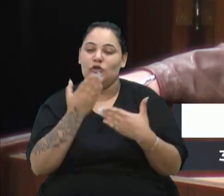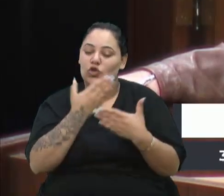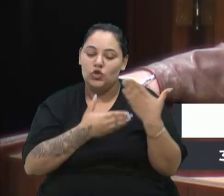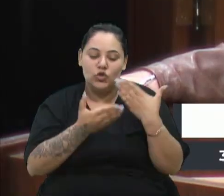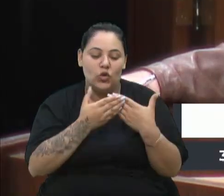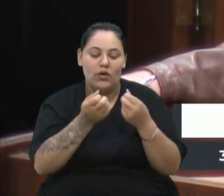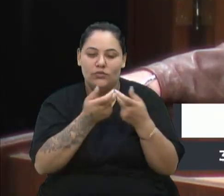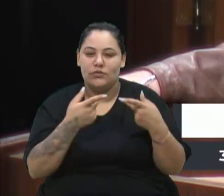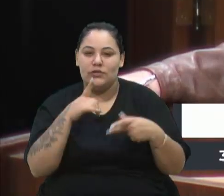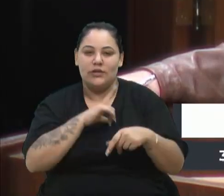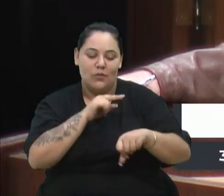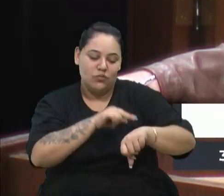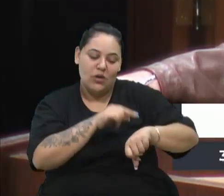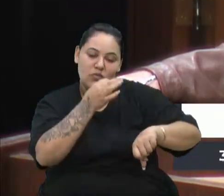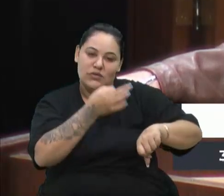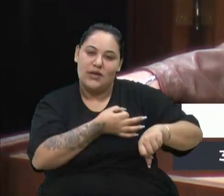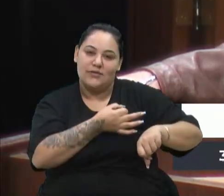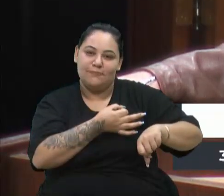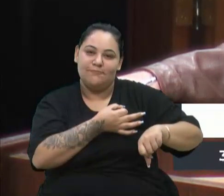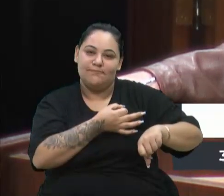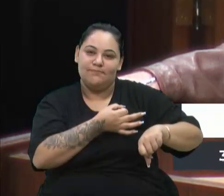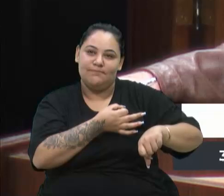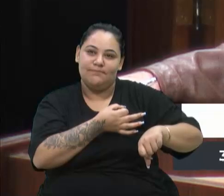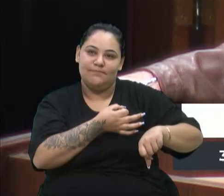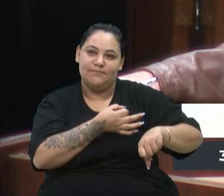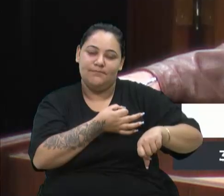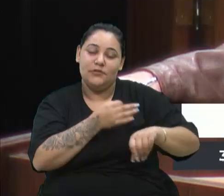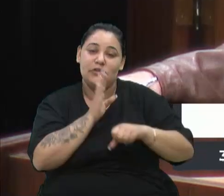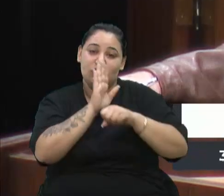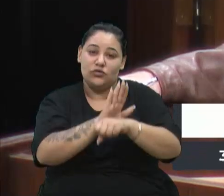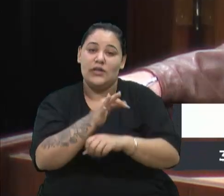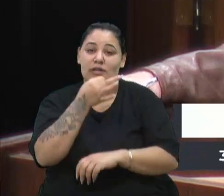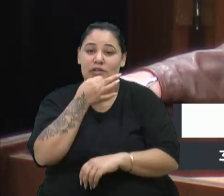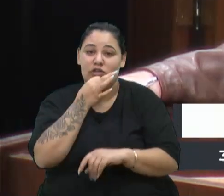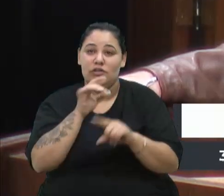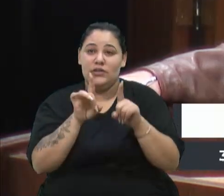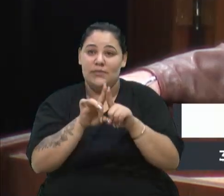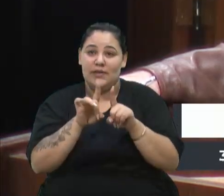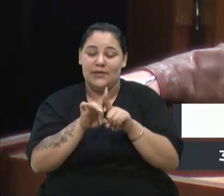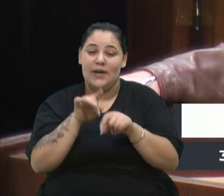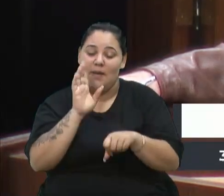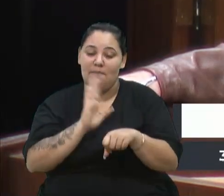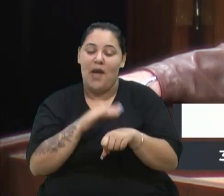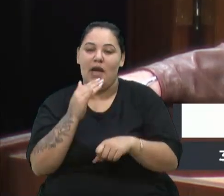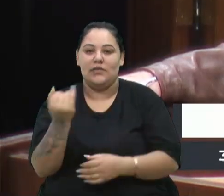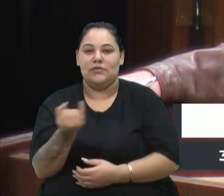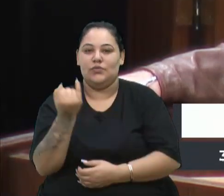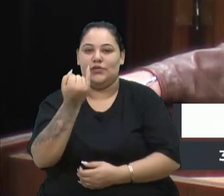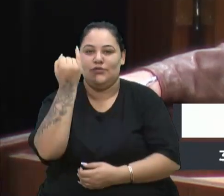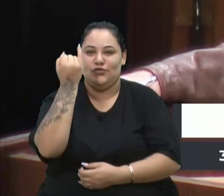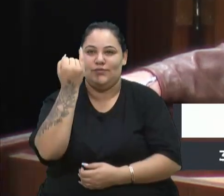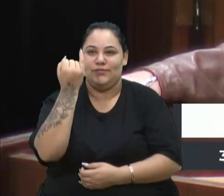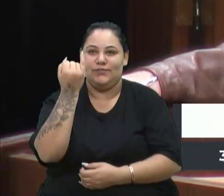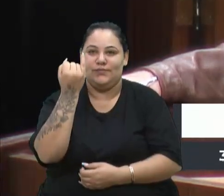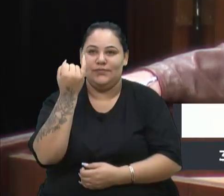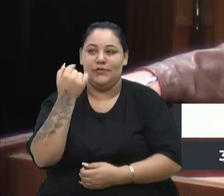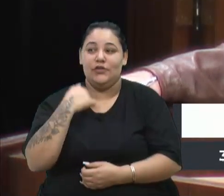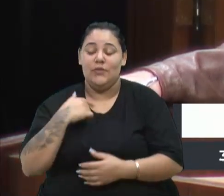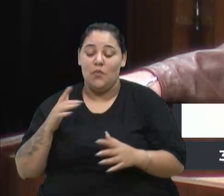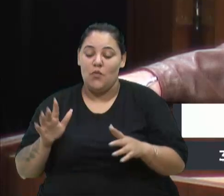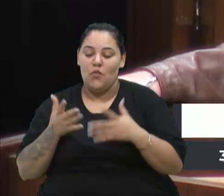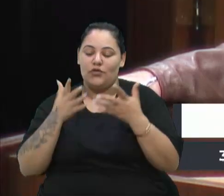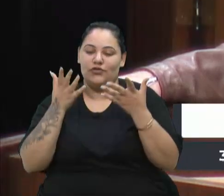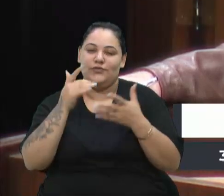tem seu tempo, é que eu entendo. Que ajudar a Caxias do Sul é mais importante e o que me motiva a estar